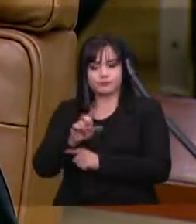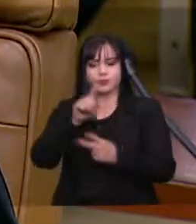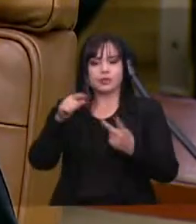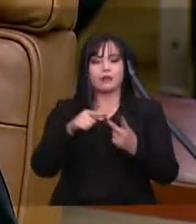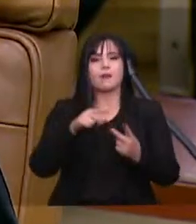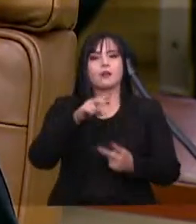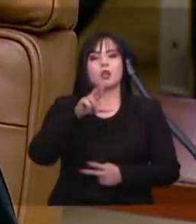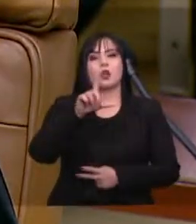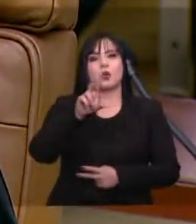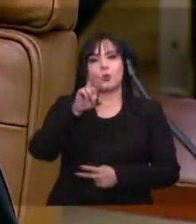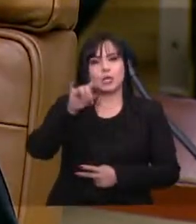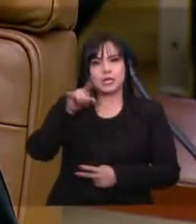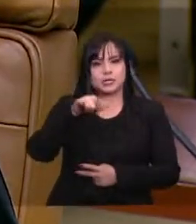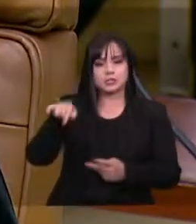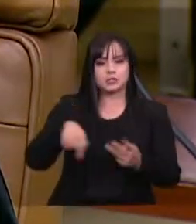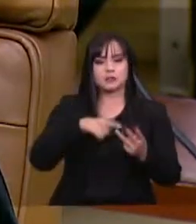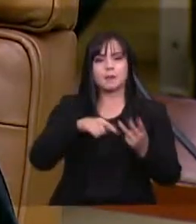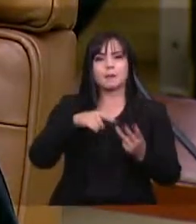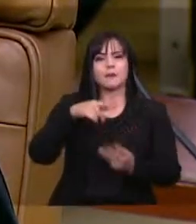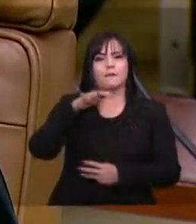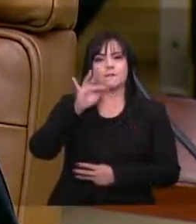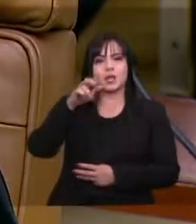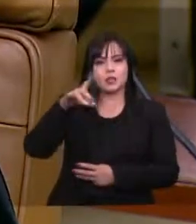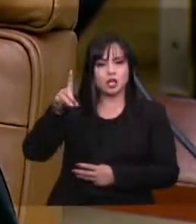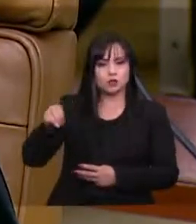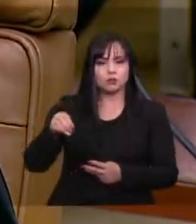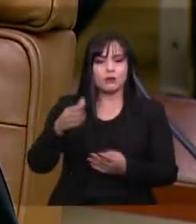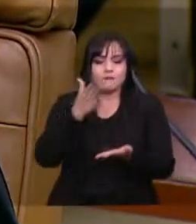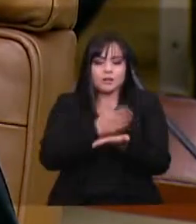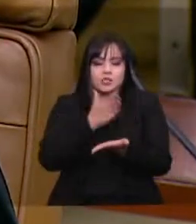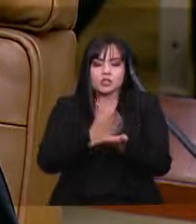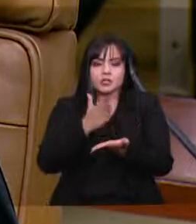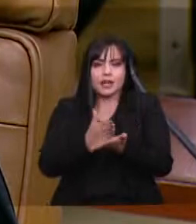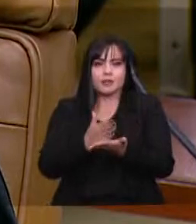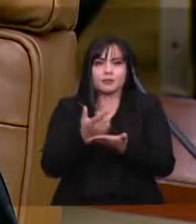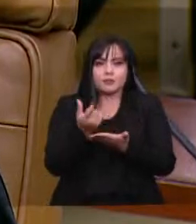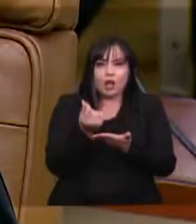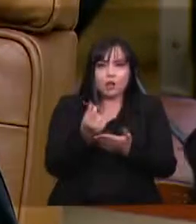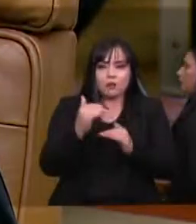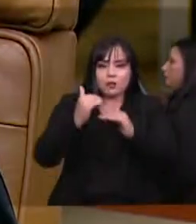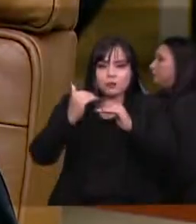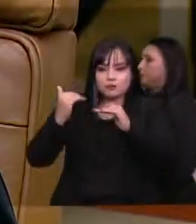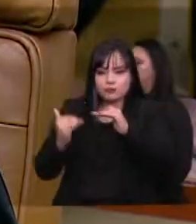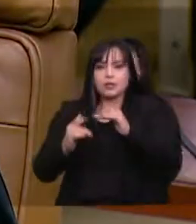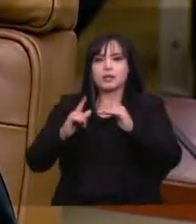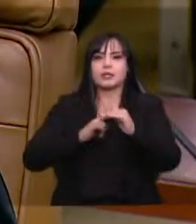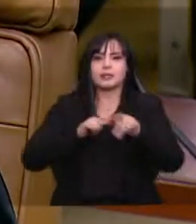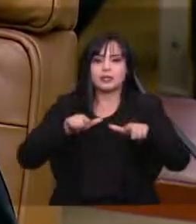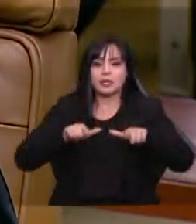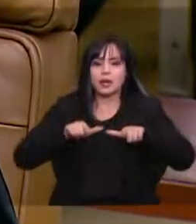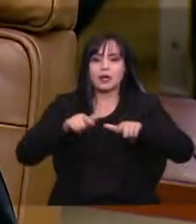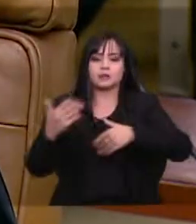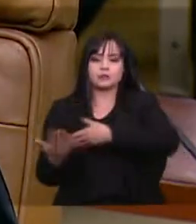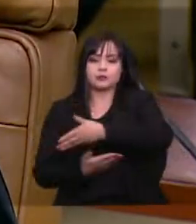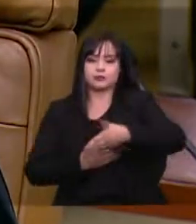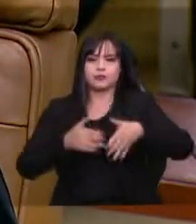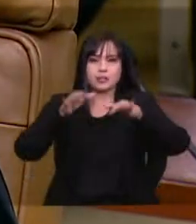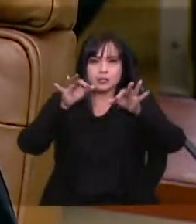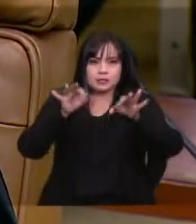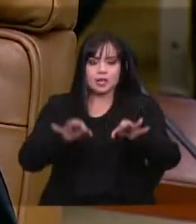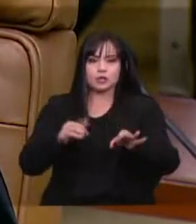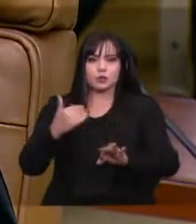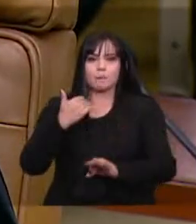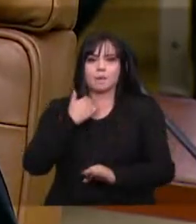de Amorim Luiz Pereira Duarte de Amorim fracionados em valores inferiores ao previsto na carta circular respectiva